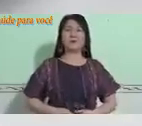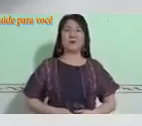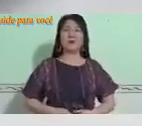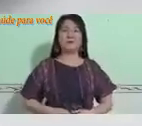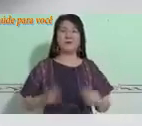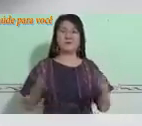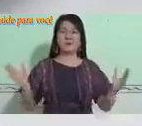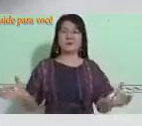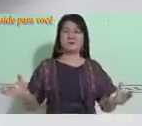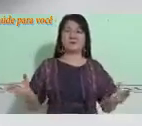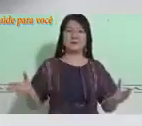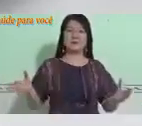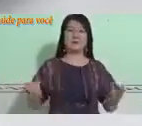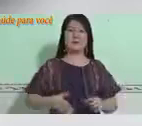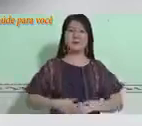oleoso.